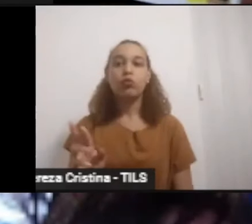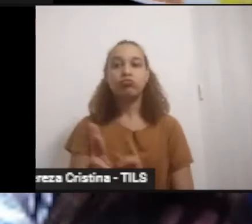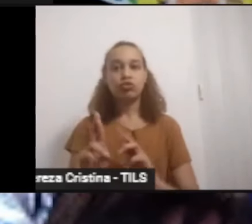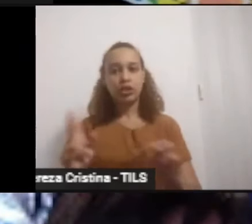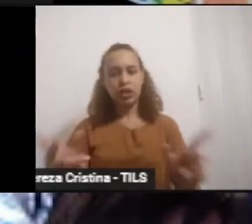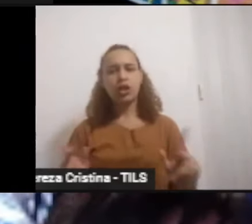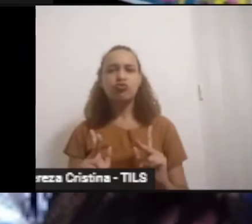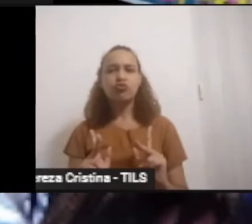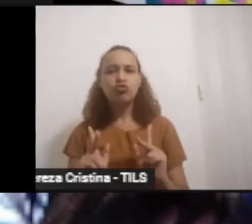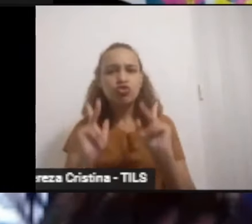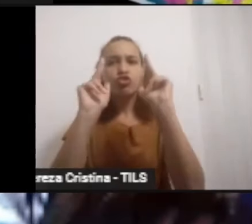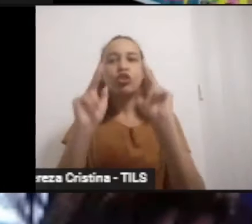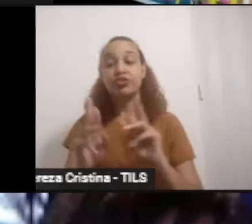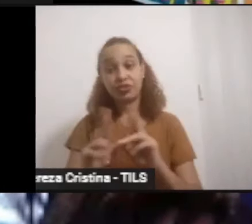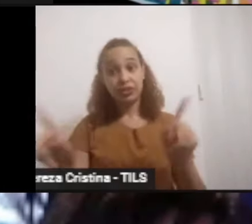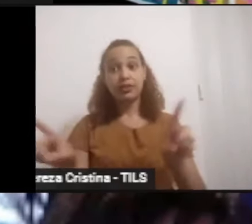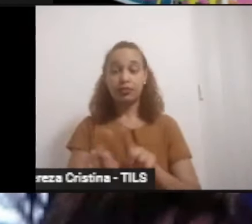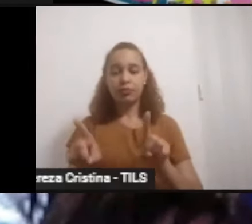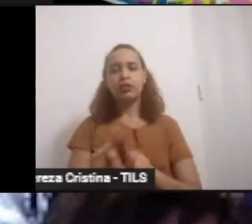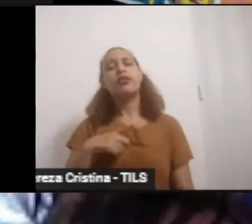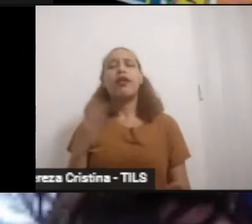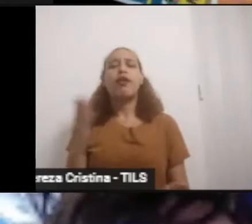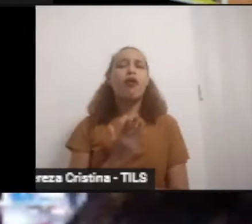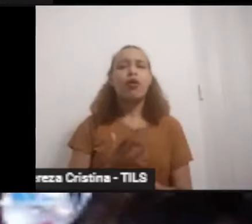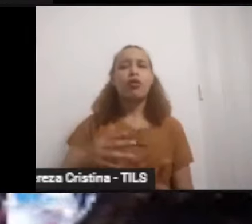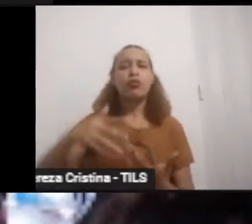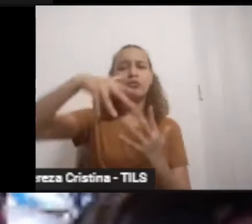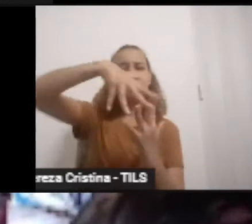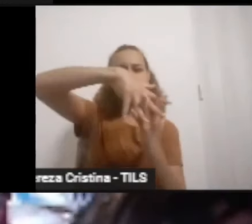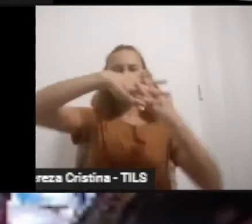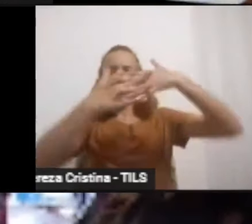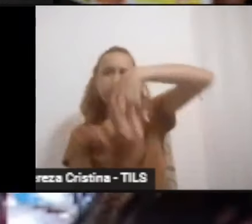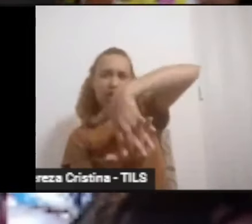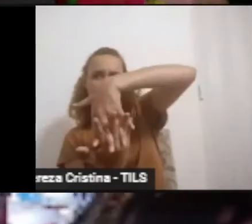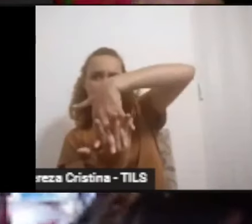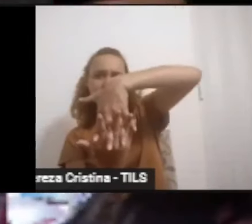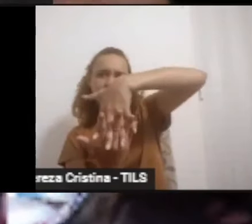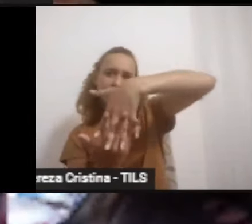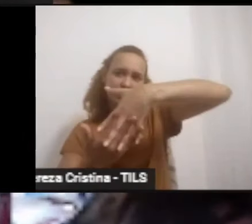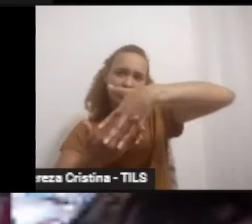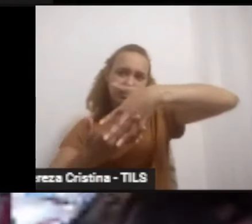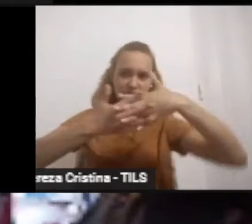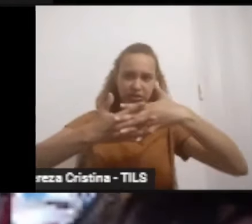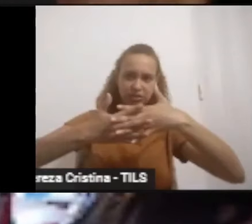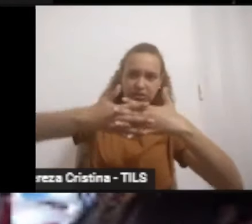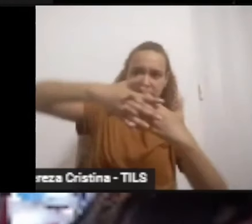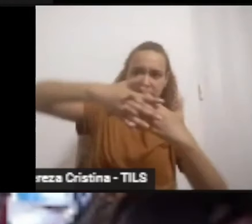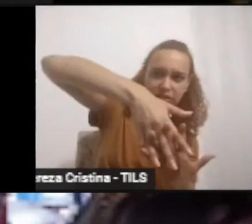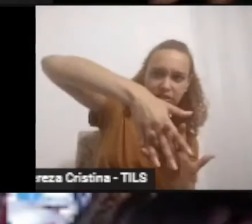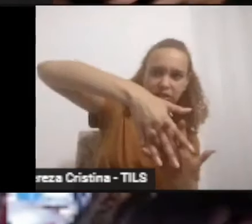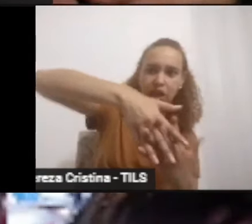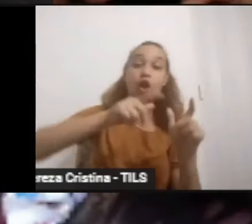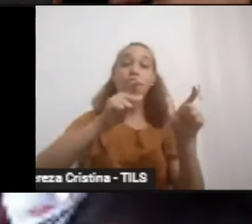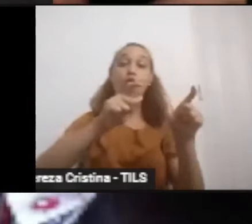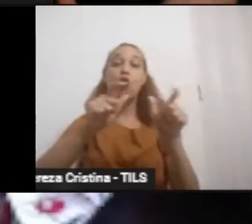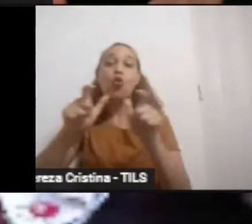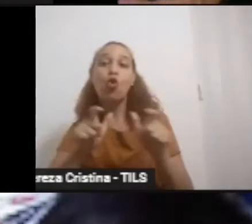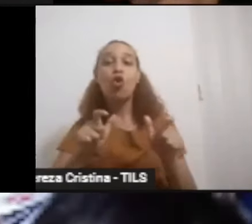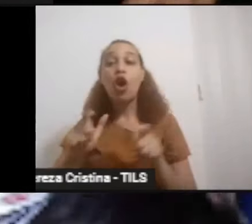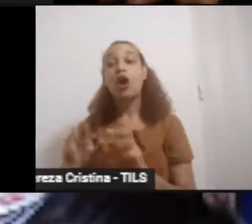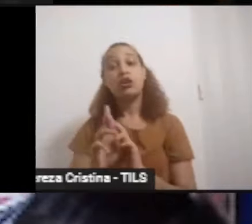forma, tem alguns que estão de cabeça para baixo, outros estão de lado, eles estão posicionados em lugares diferentes. Então, veio essa ideia